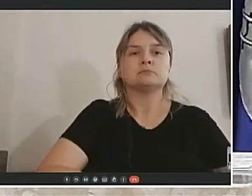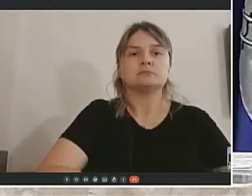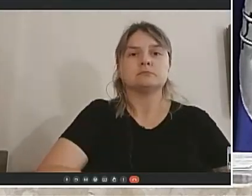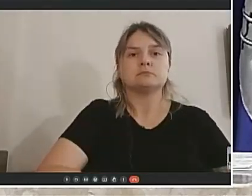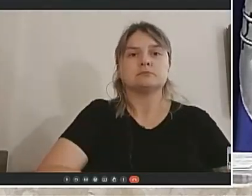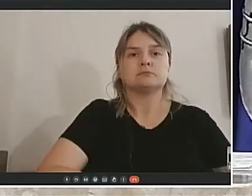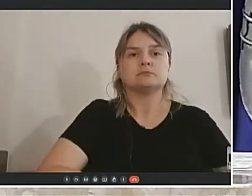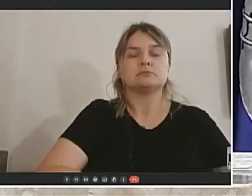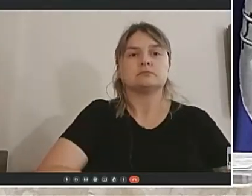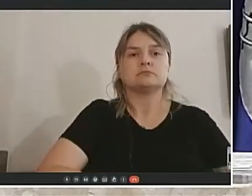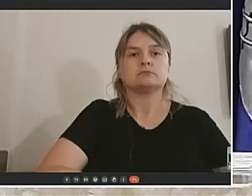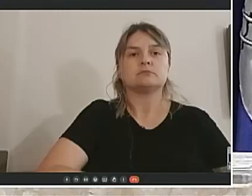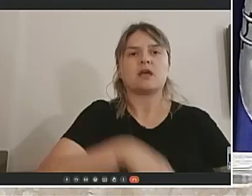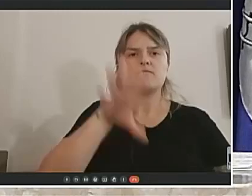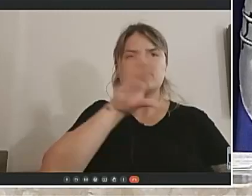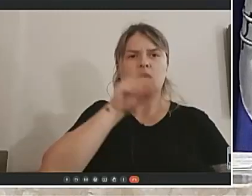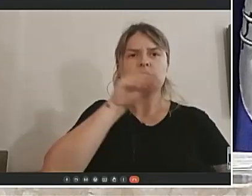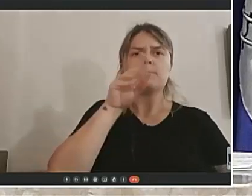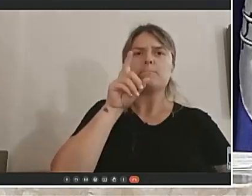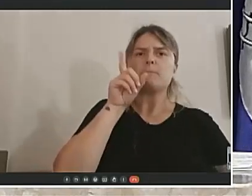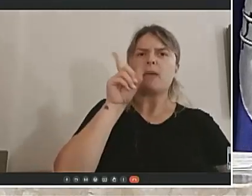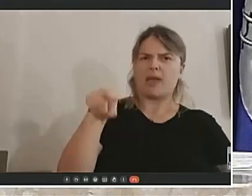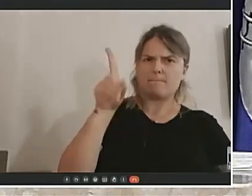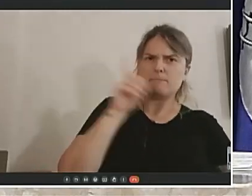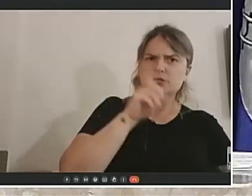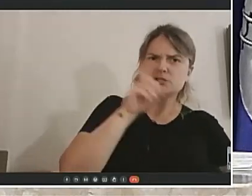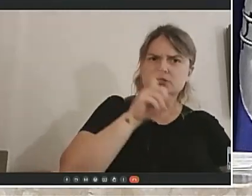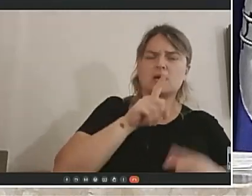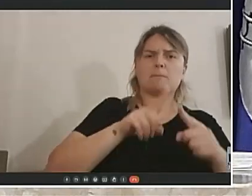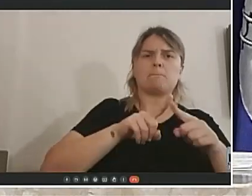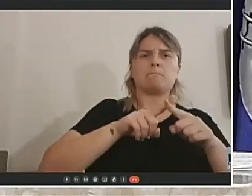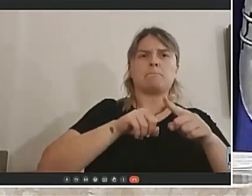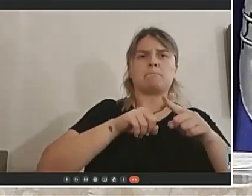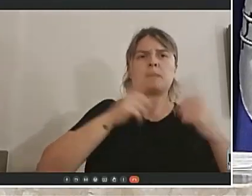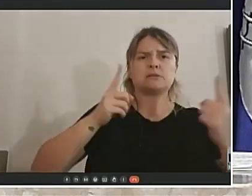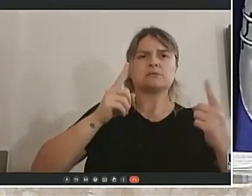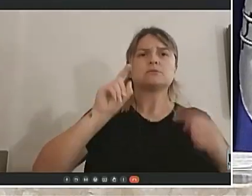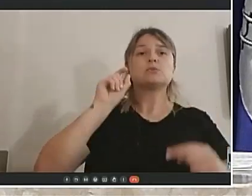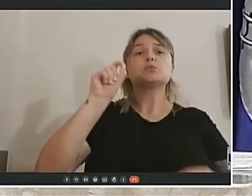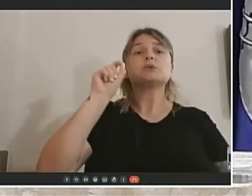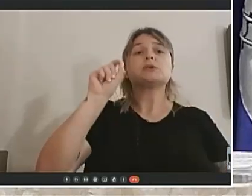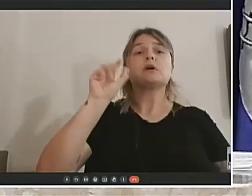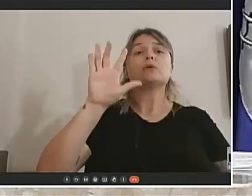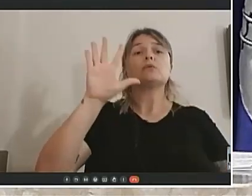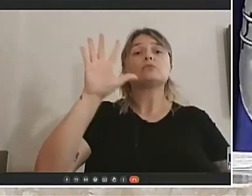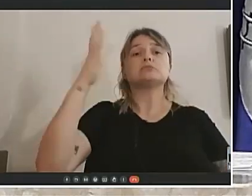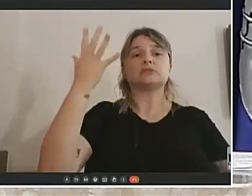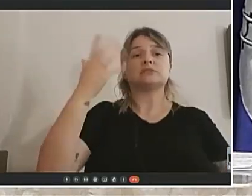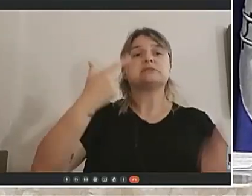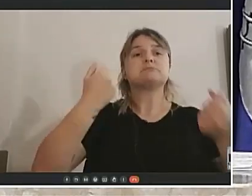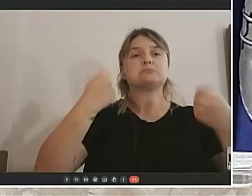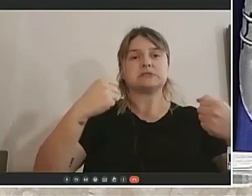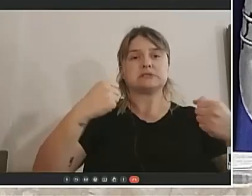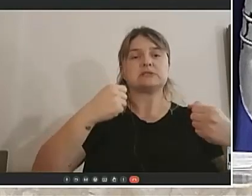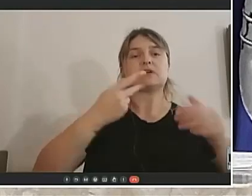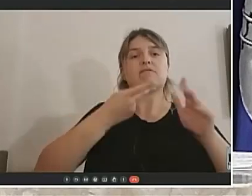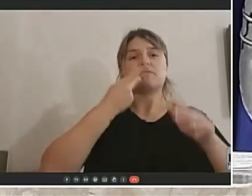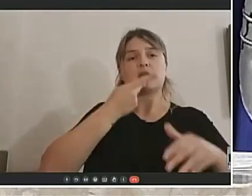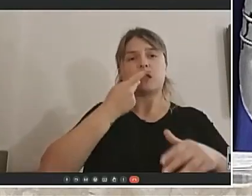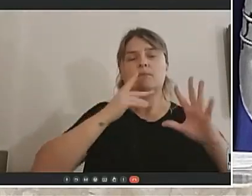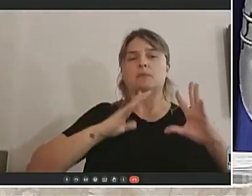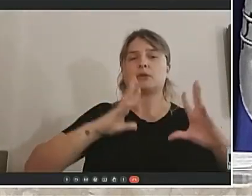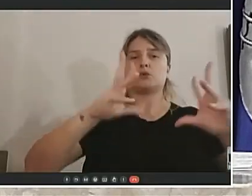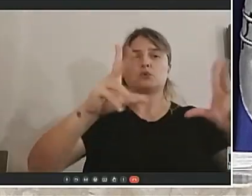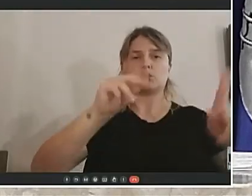fala a questão de mentira mas na verdade eh o que acontece aqui a gente tem que expor paraa população população